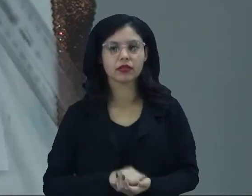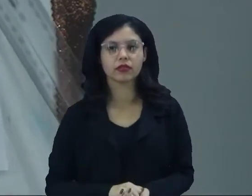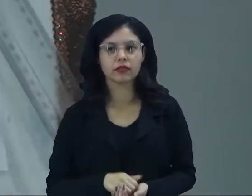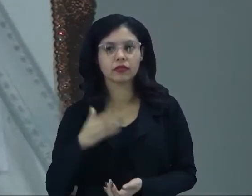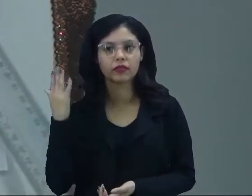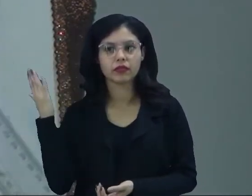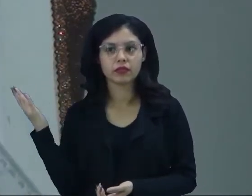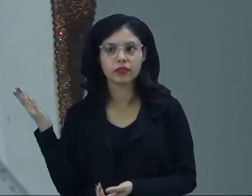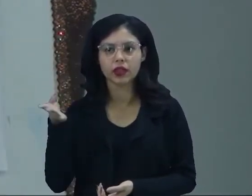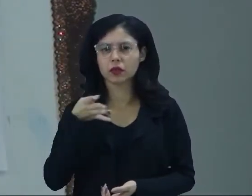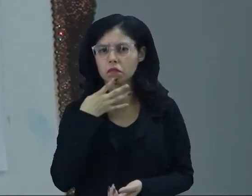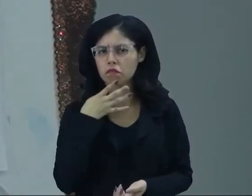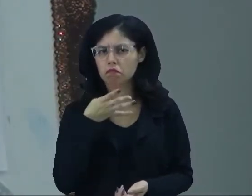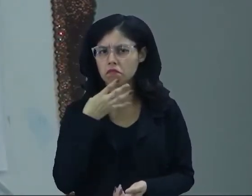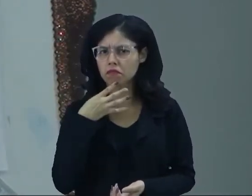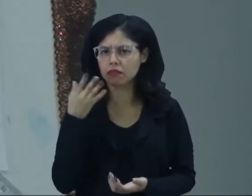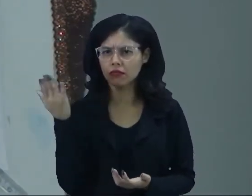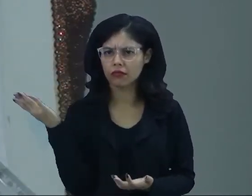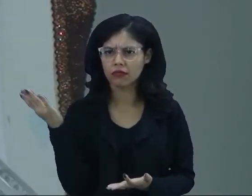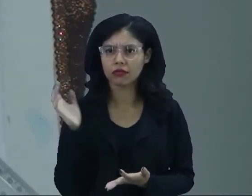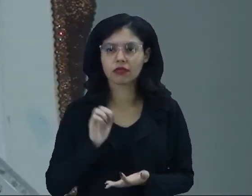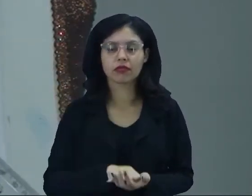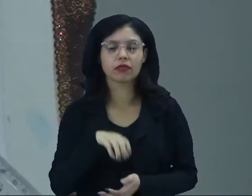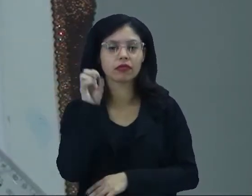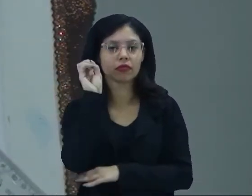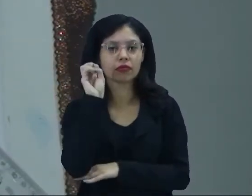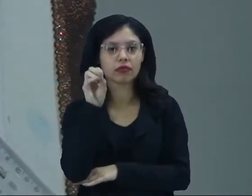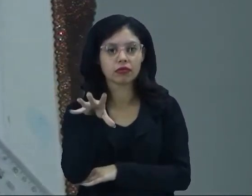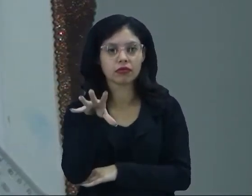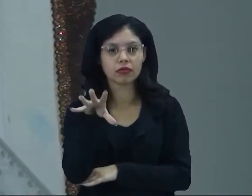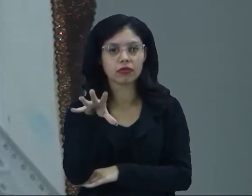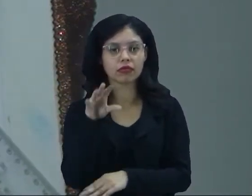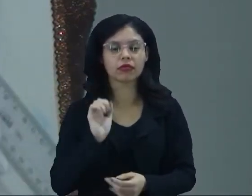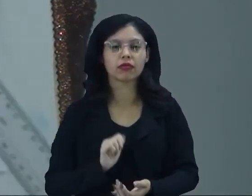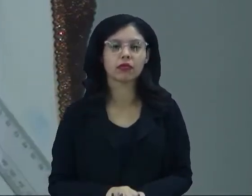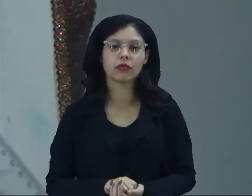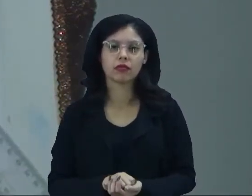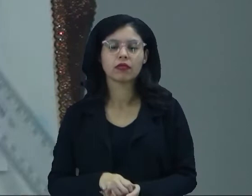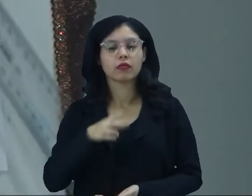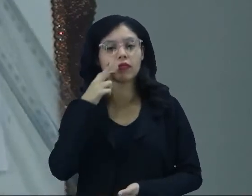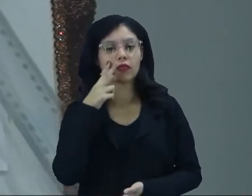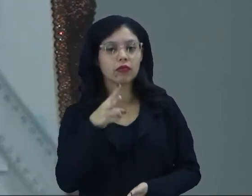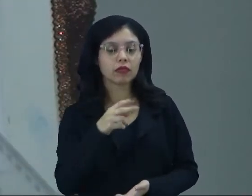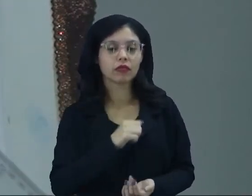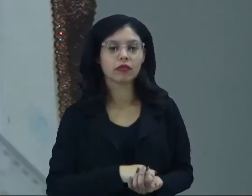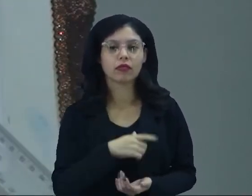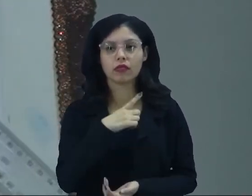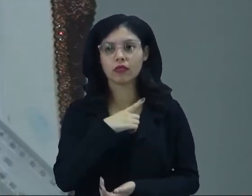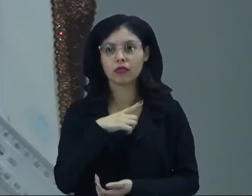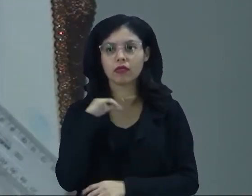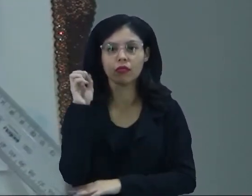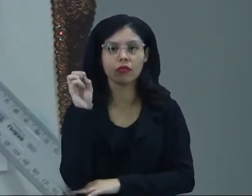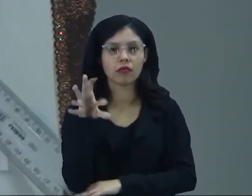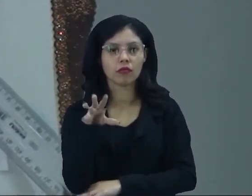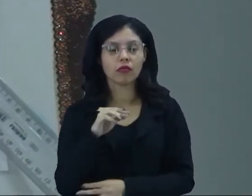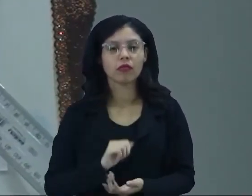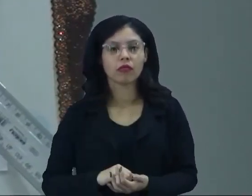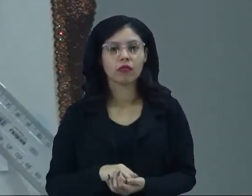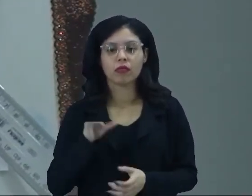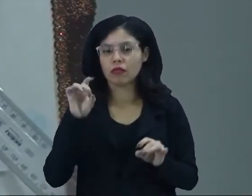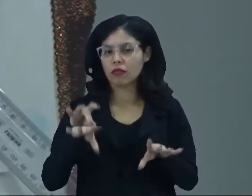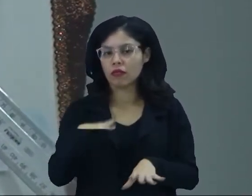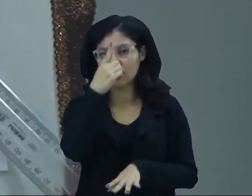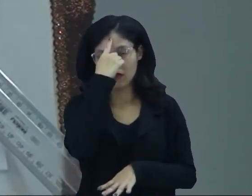daqui. Que imagem é essa, crianças? Uma lâmpada. Veja aqui, nós temos uma lâmpada aqui na nossa